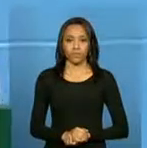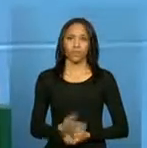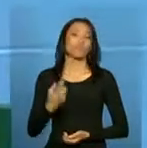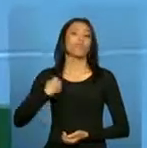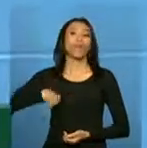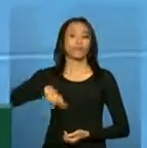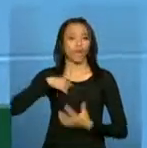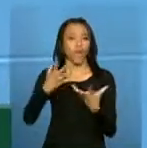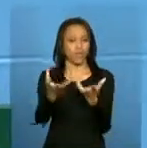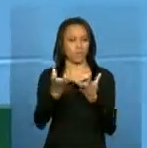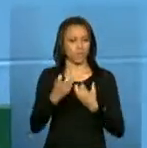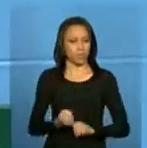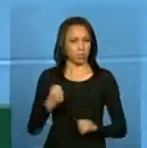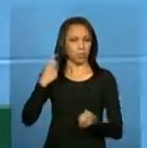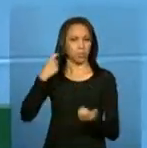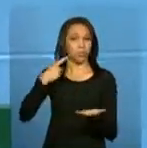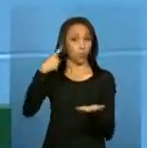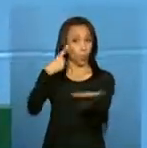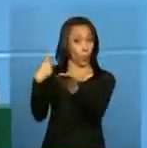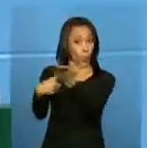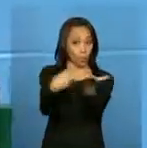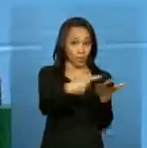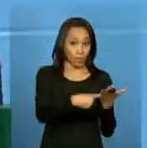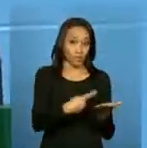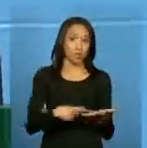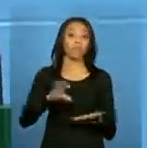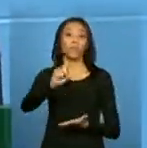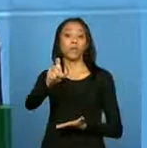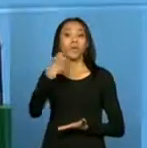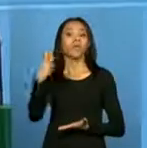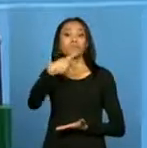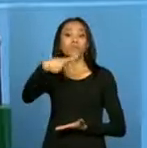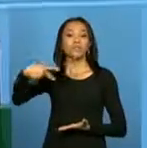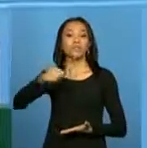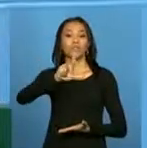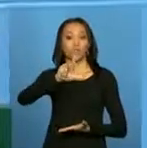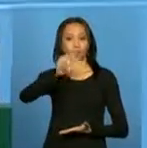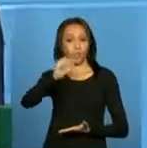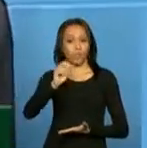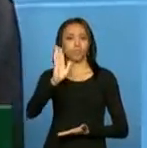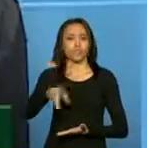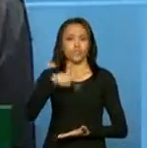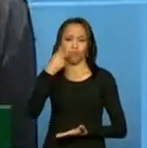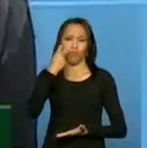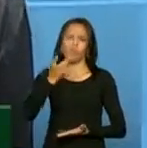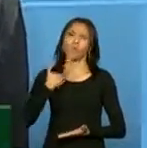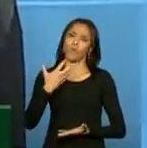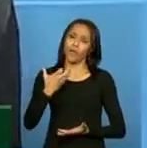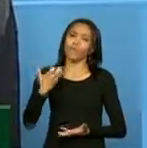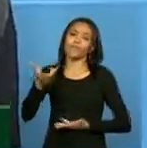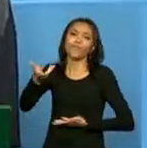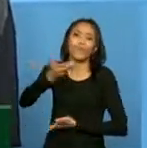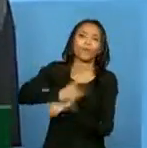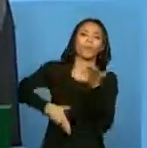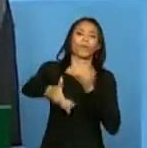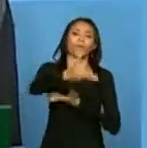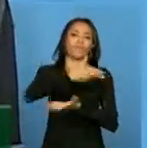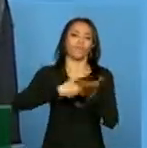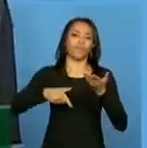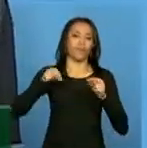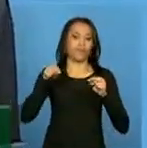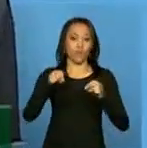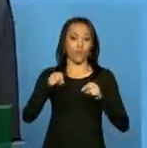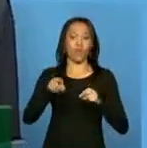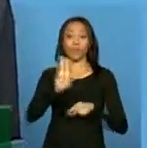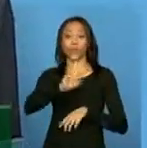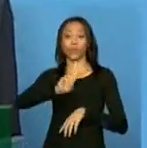Tomamos os desafios que o ex-presidente Lula mencionou e queria compartilhar com vocês, no começo, o